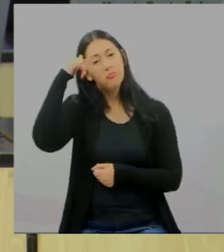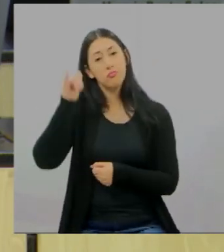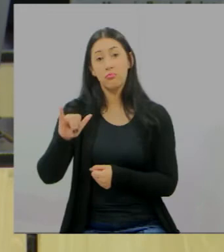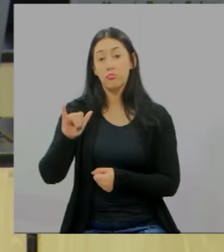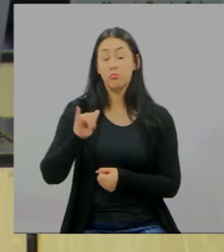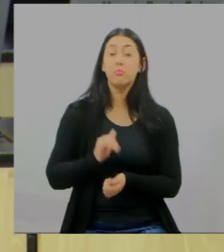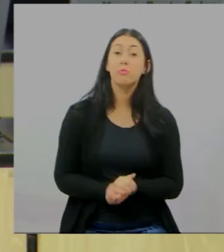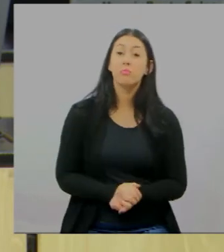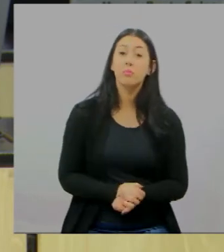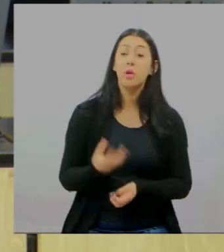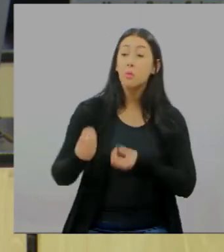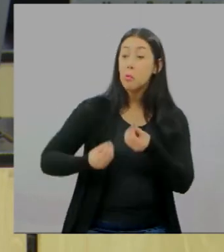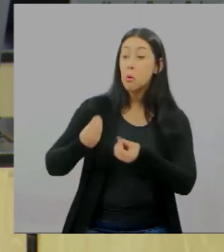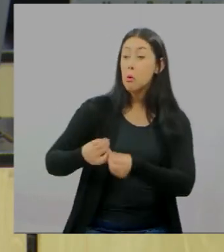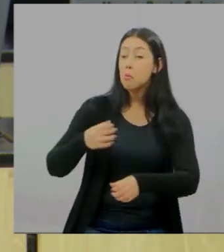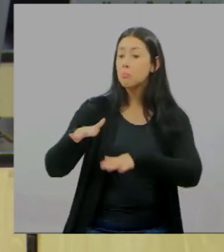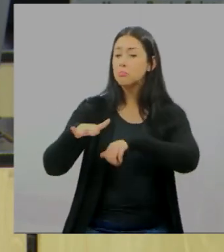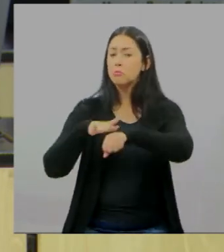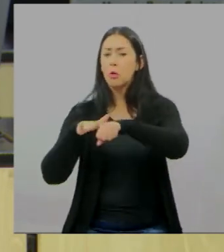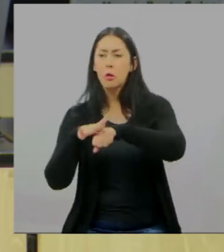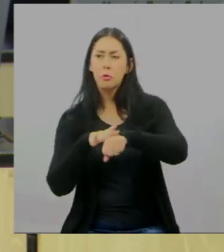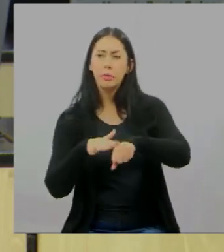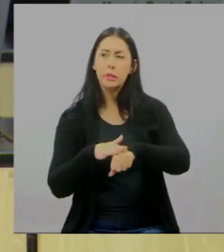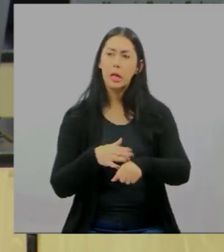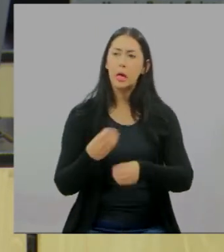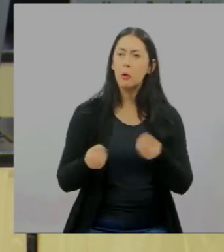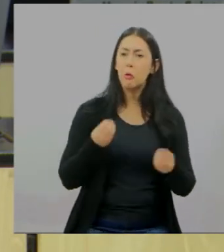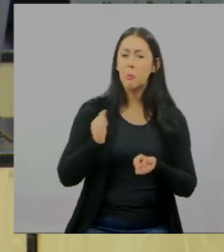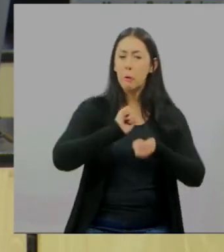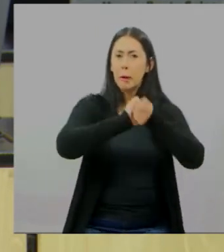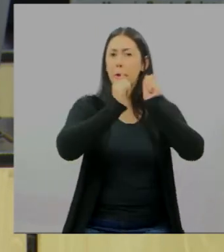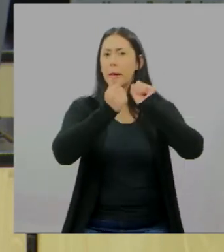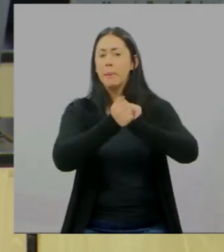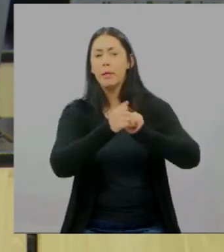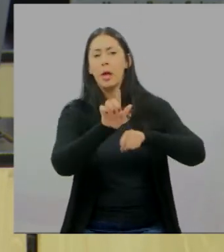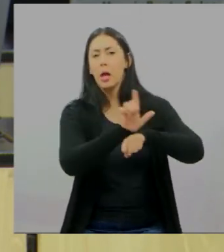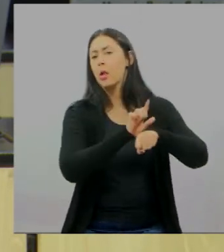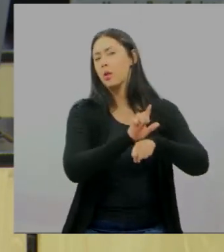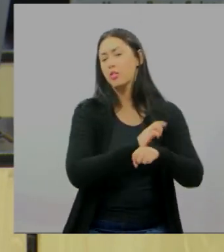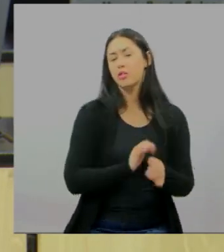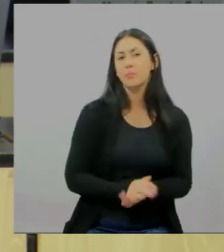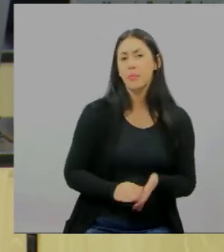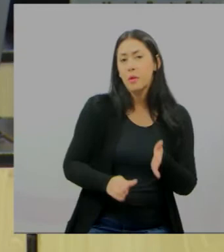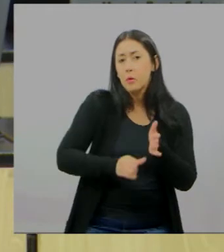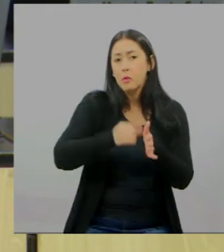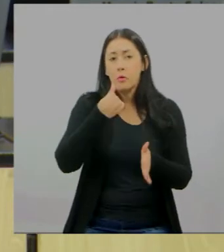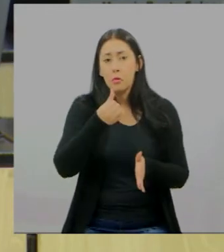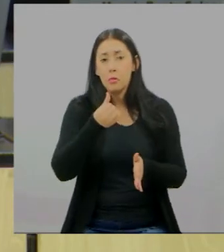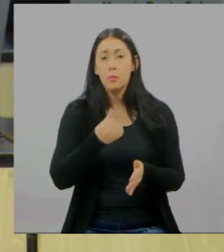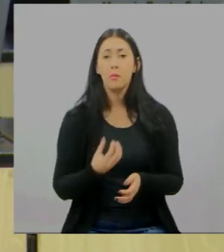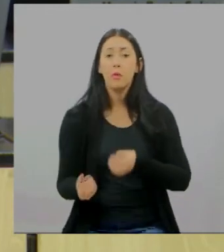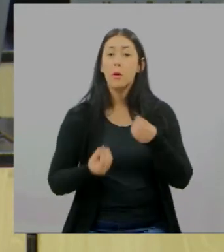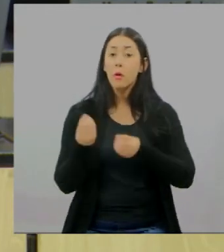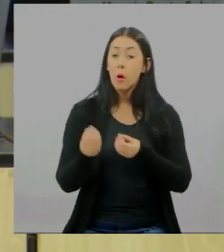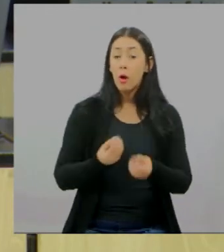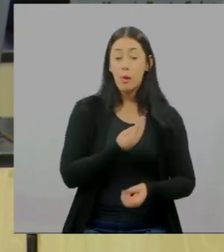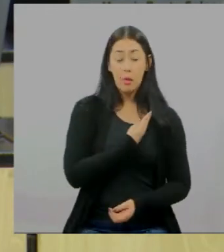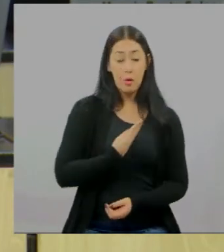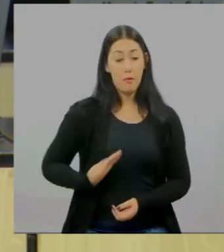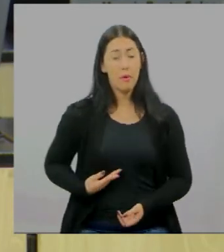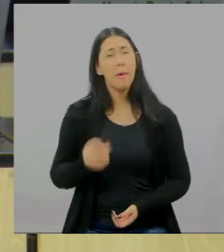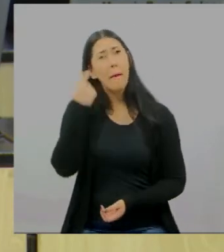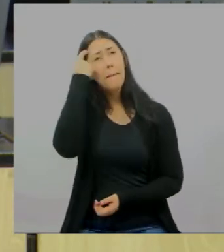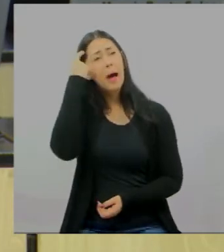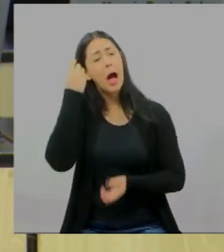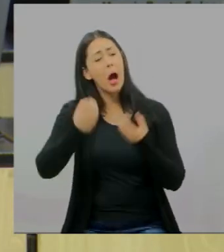população, como está a discussão e avanço da flexibilização do comércio? Sexto, como o governo pensa em colaborar com os autônomos,